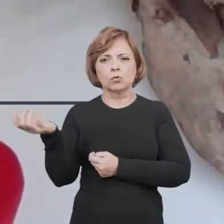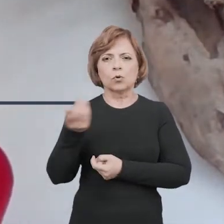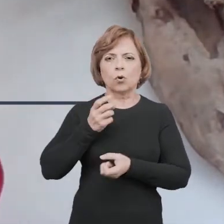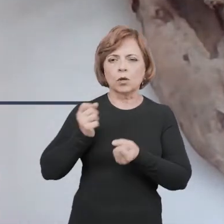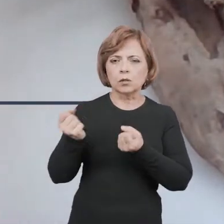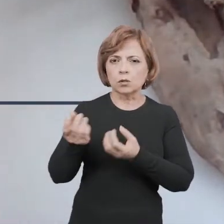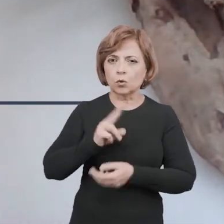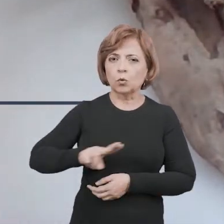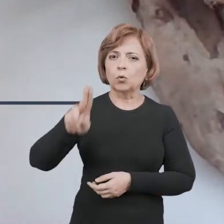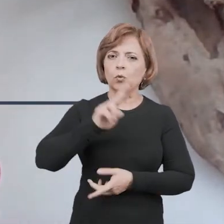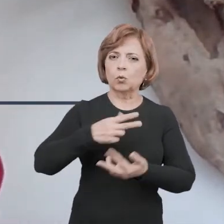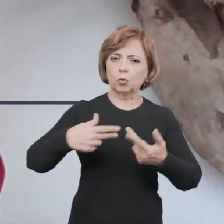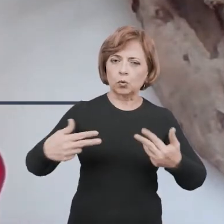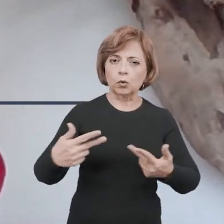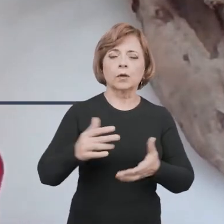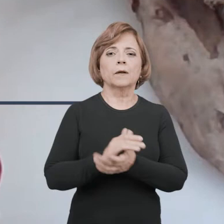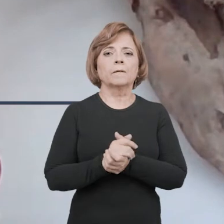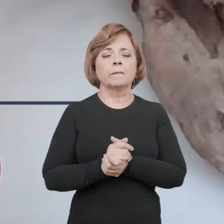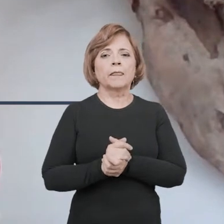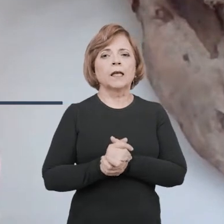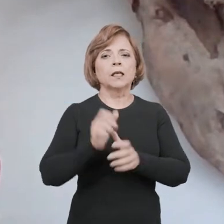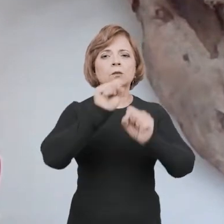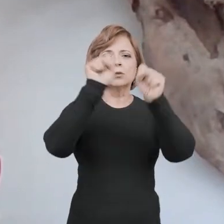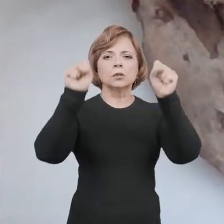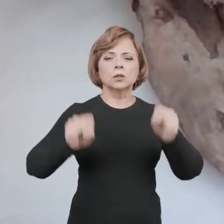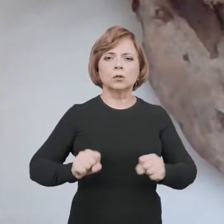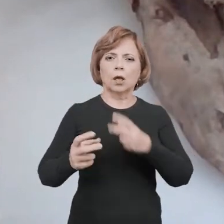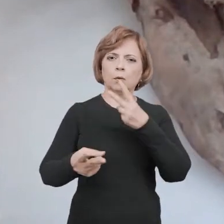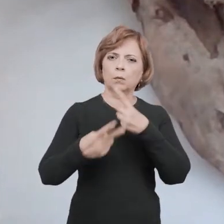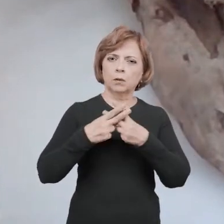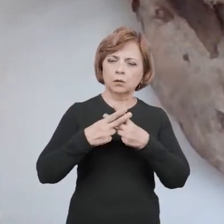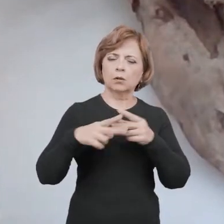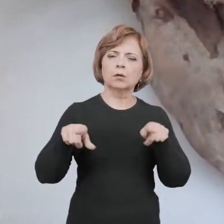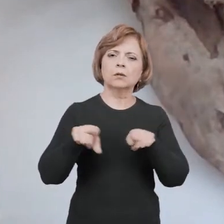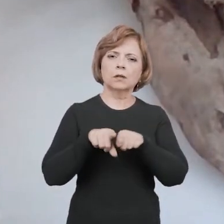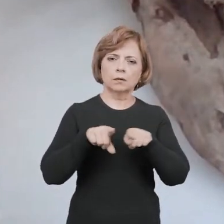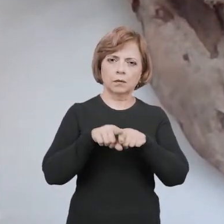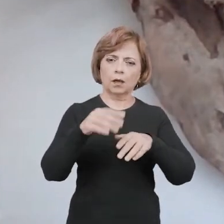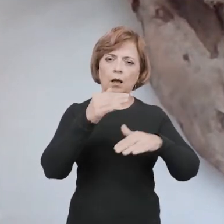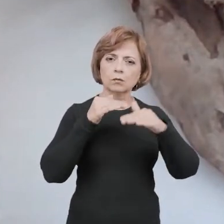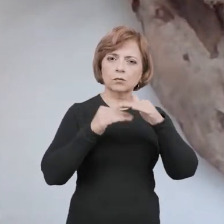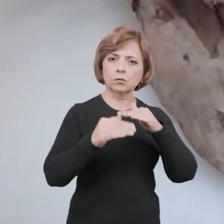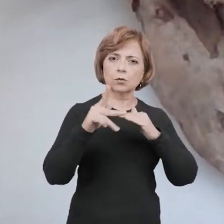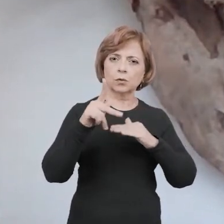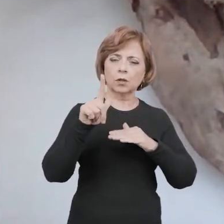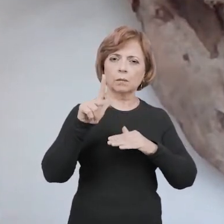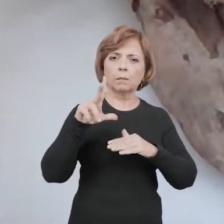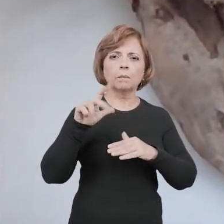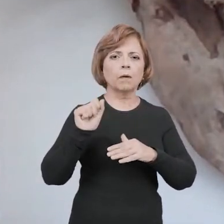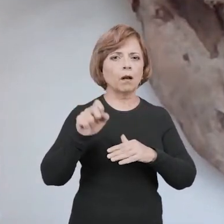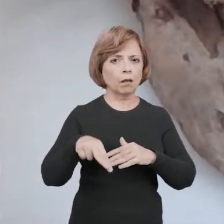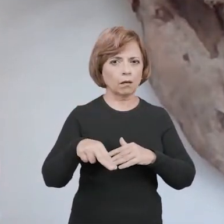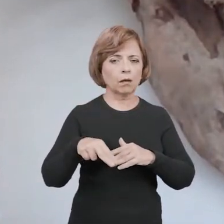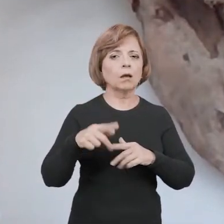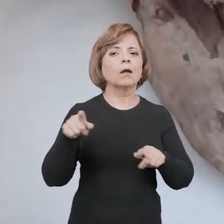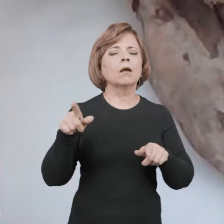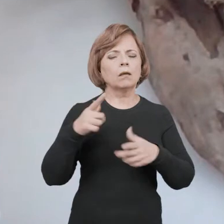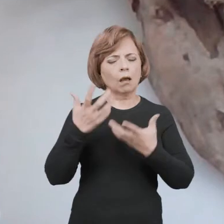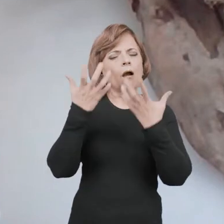inclusive sistema prisional. E foi justamente a Subplan que